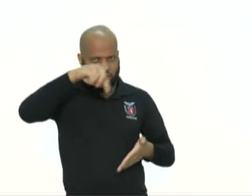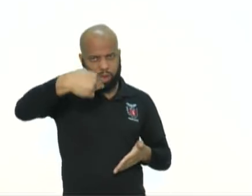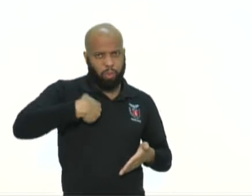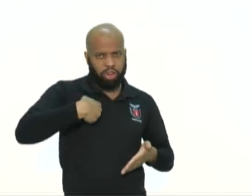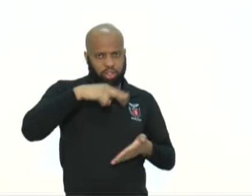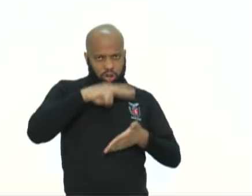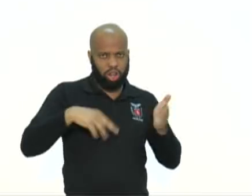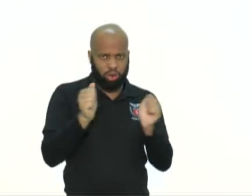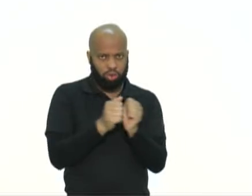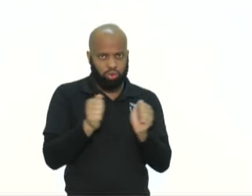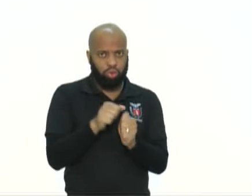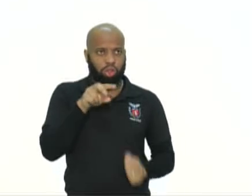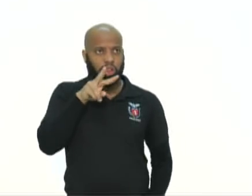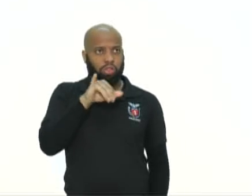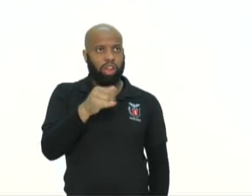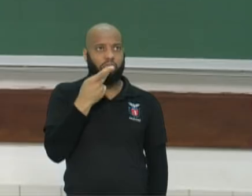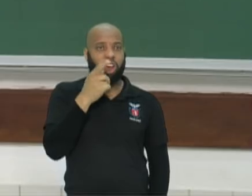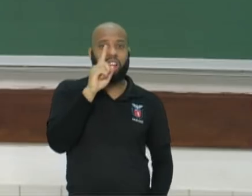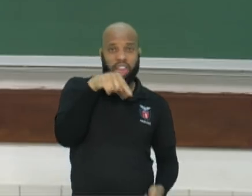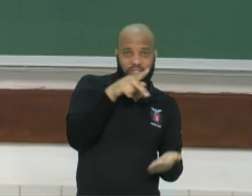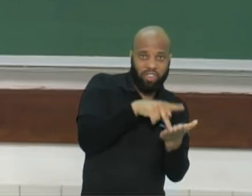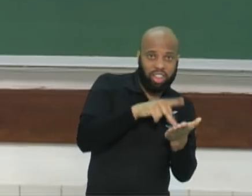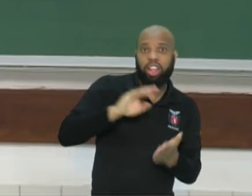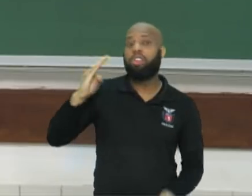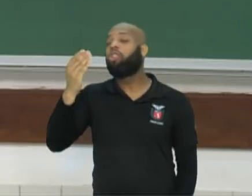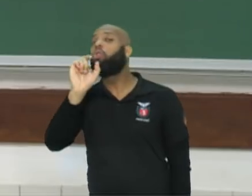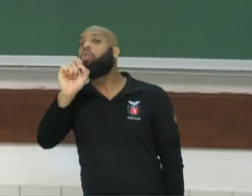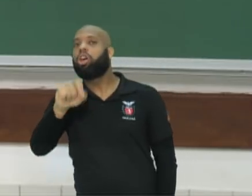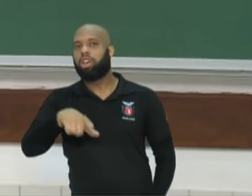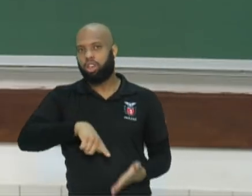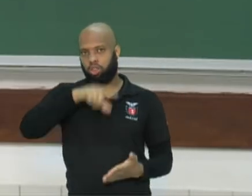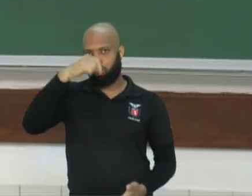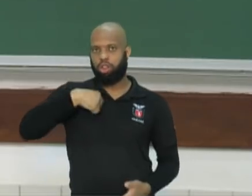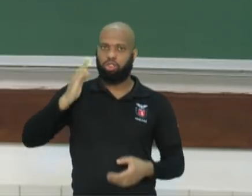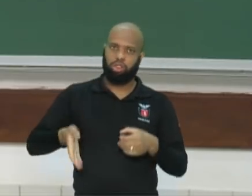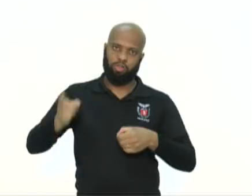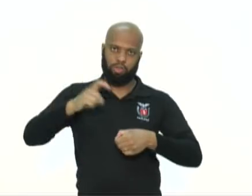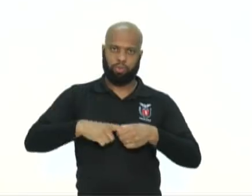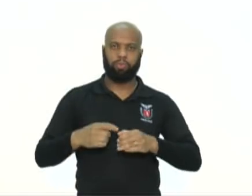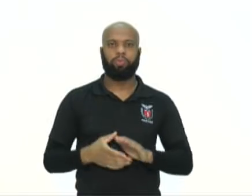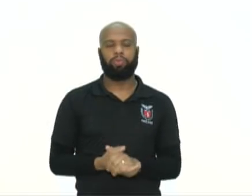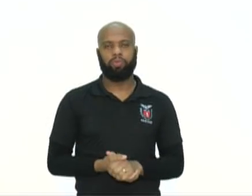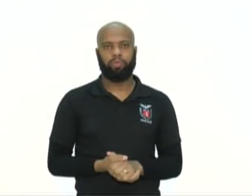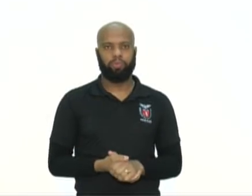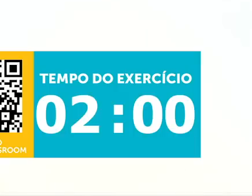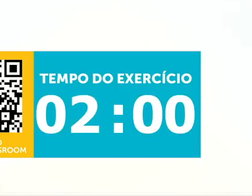eu leio com vocês, e aí vocês vão dizer para mim se ela é verdadeira ou falsa.